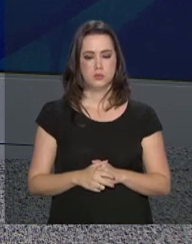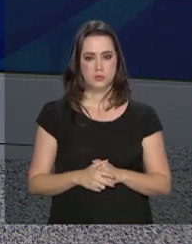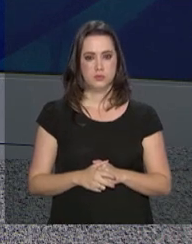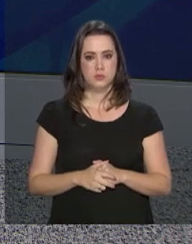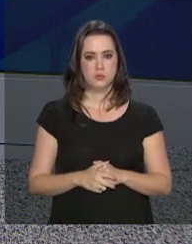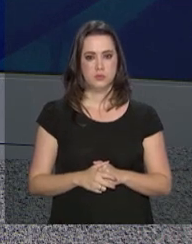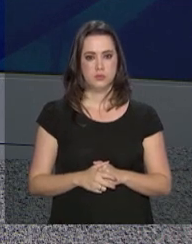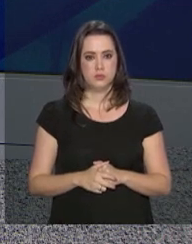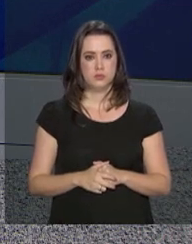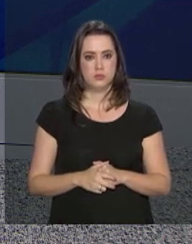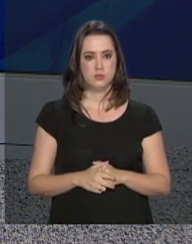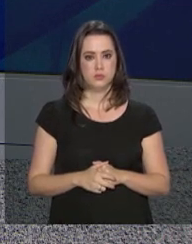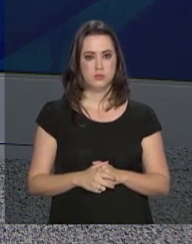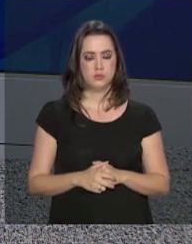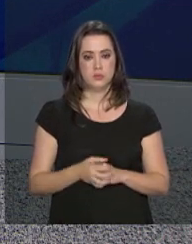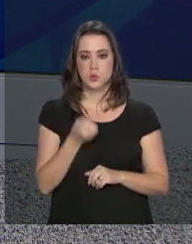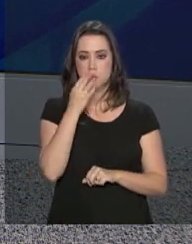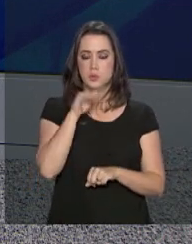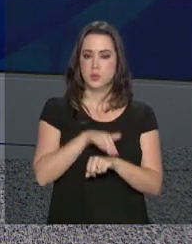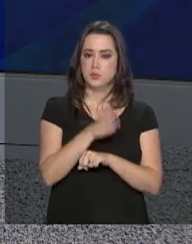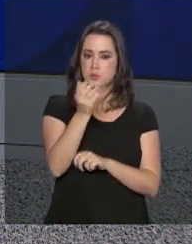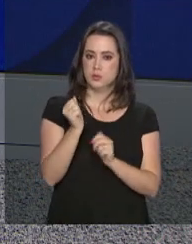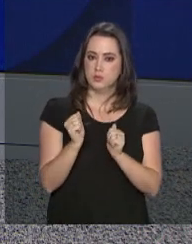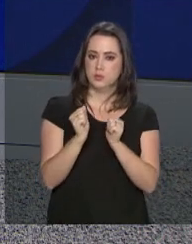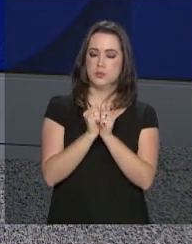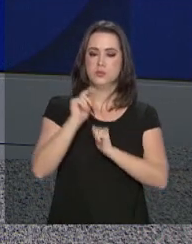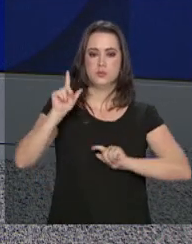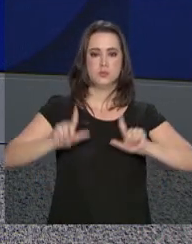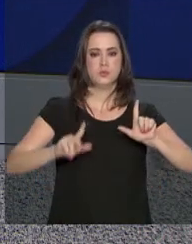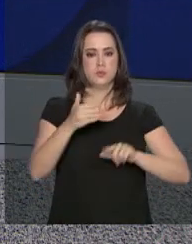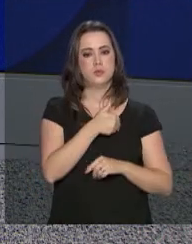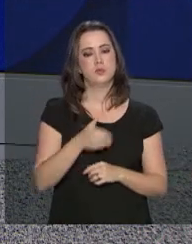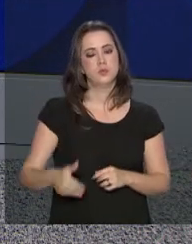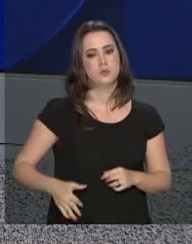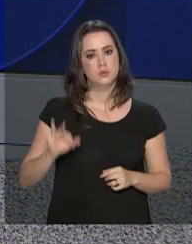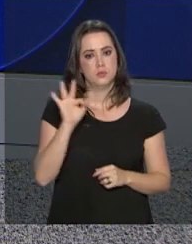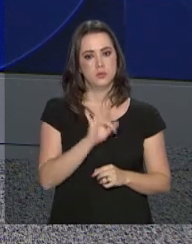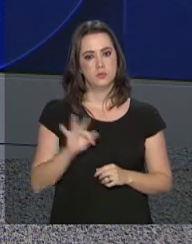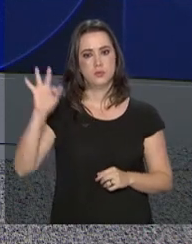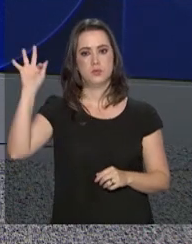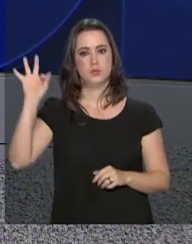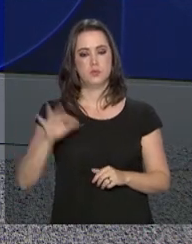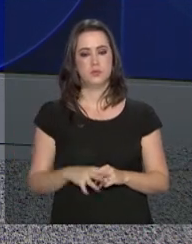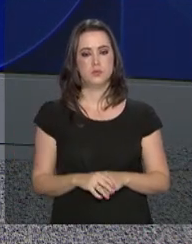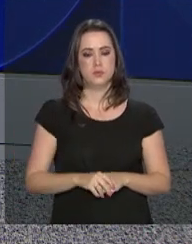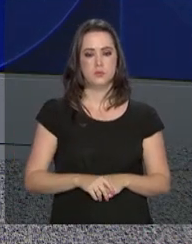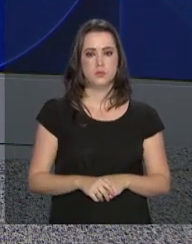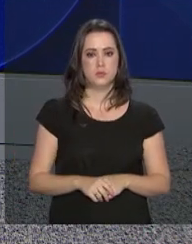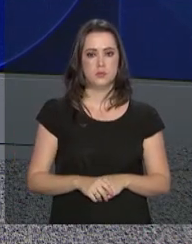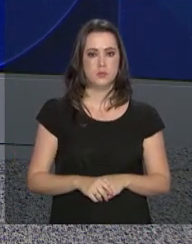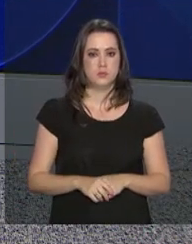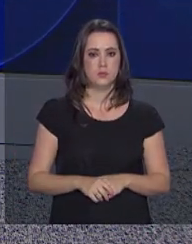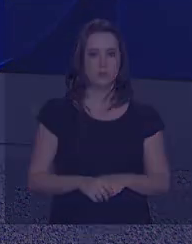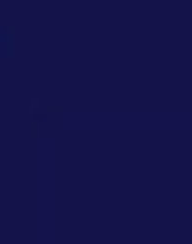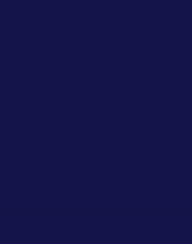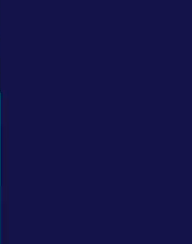-8787. Uma ótima noite para você e continue com a gente aqui na NBR, TV do Governo Federal.